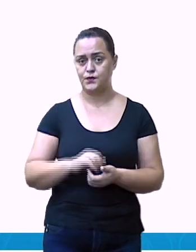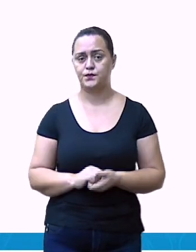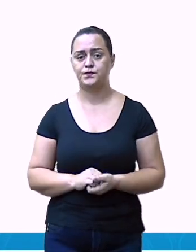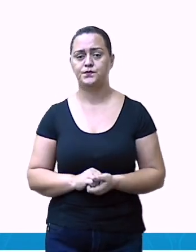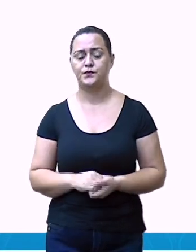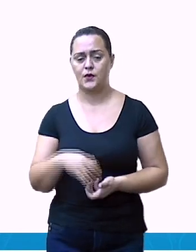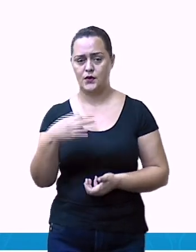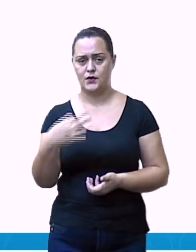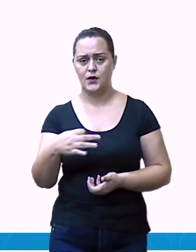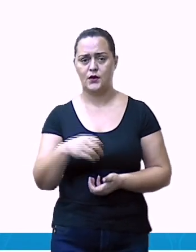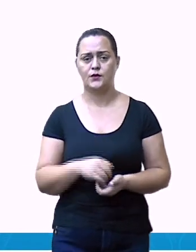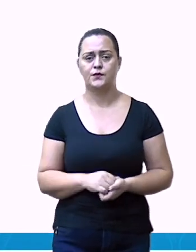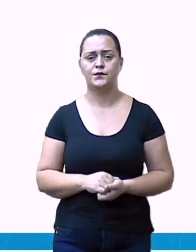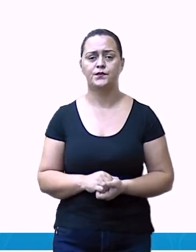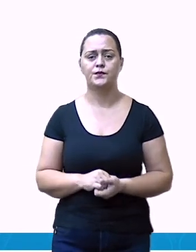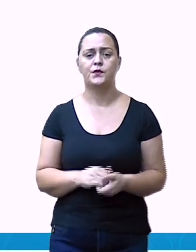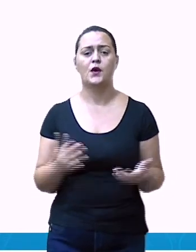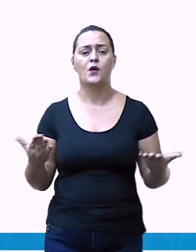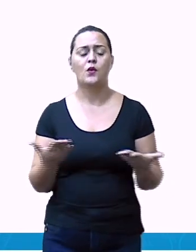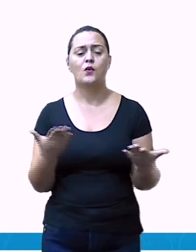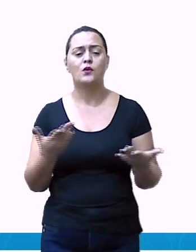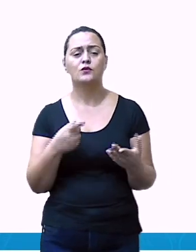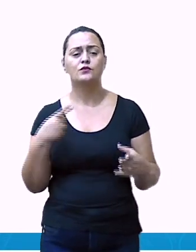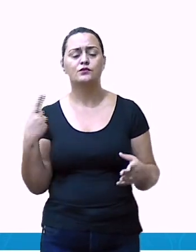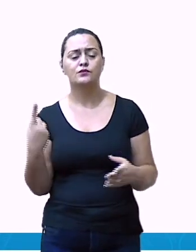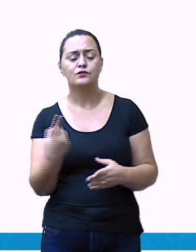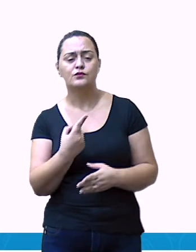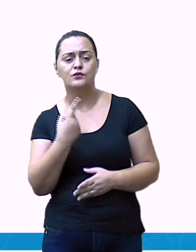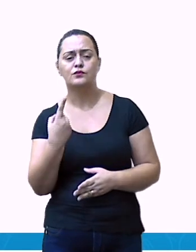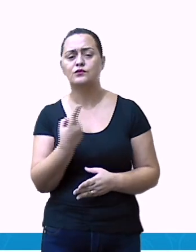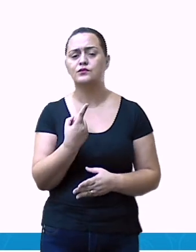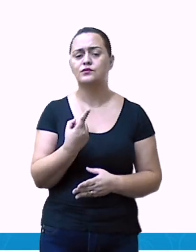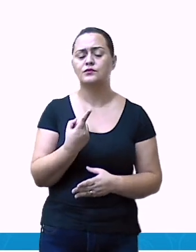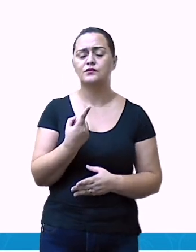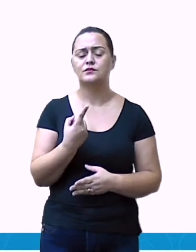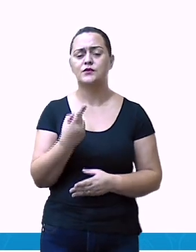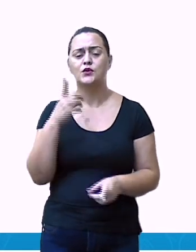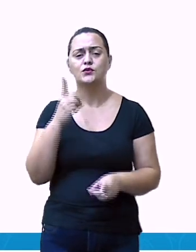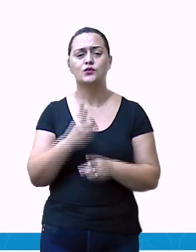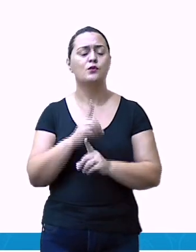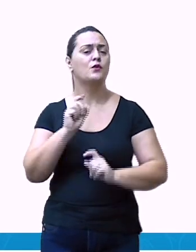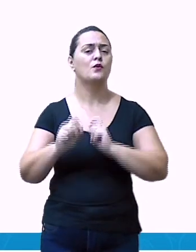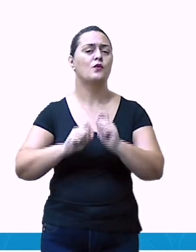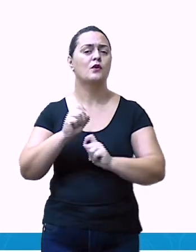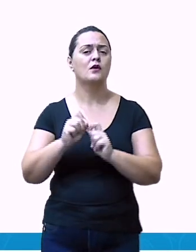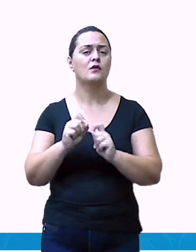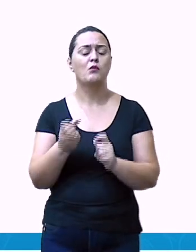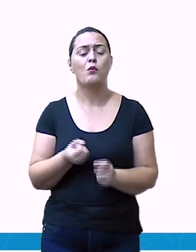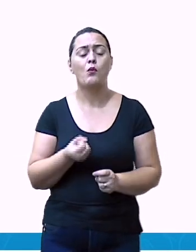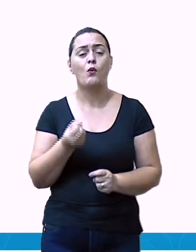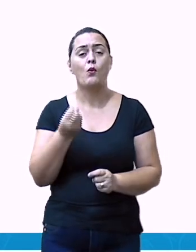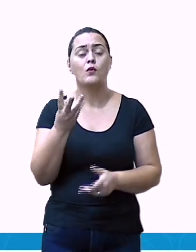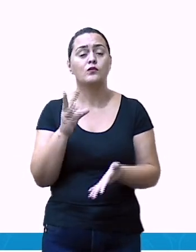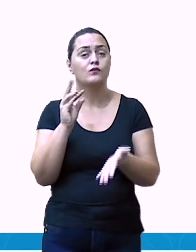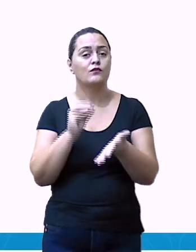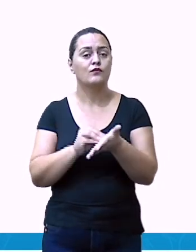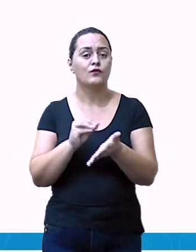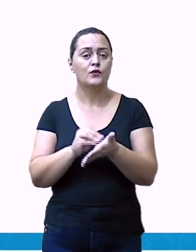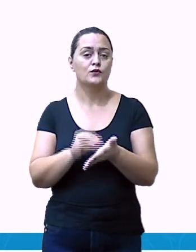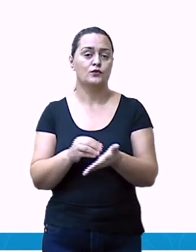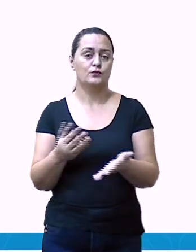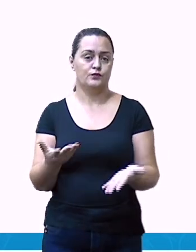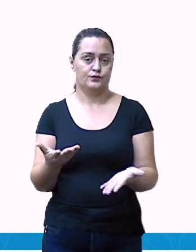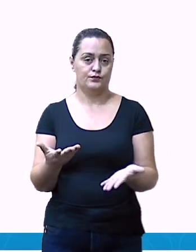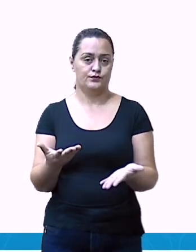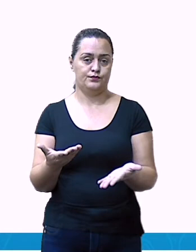calculamos 10 menos 7,8, que foi a pontuação que ela conseguiu. Lembre-se, o número 10 pode